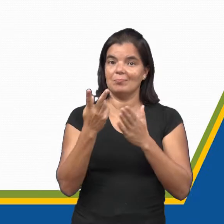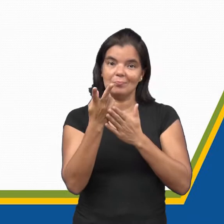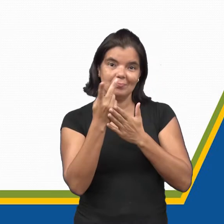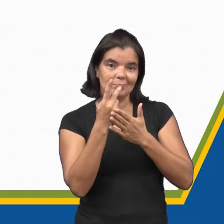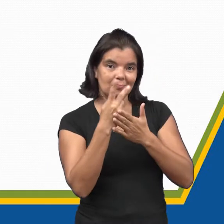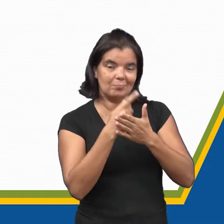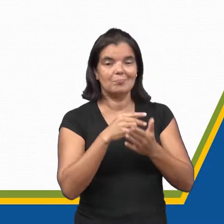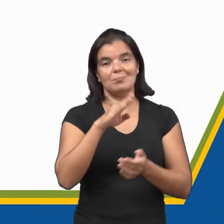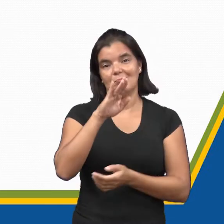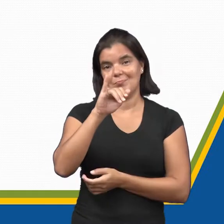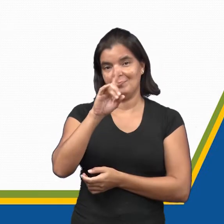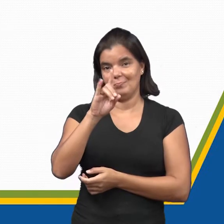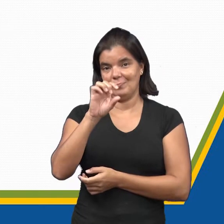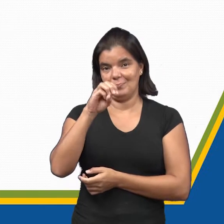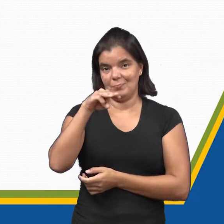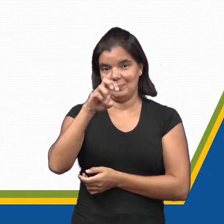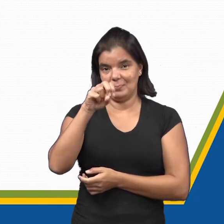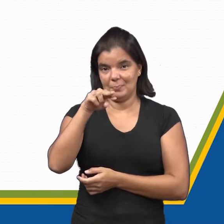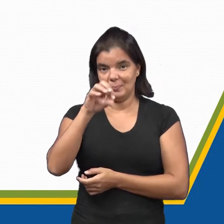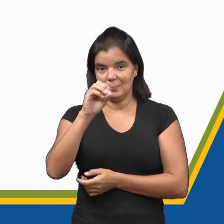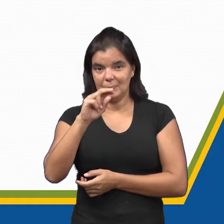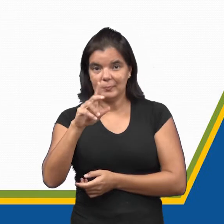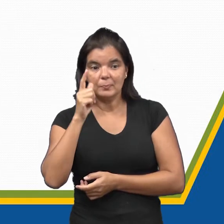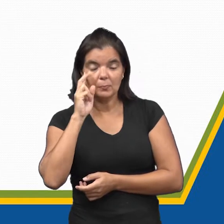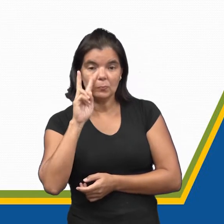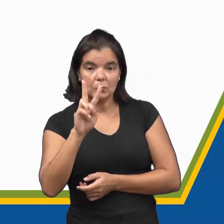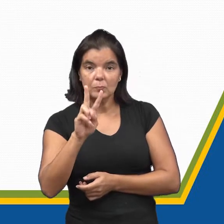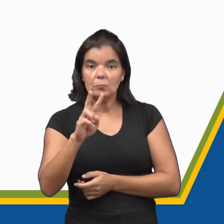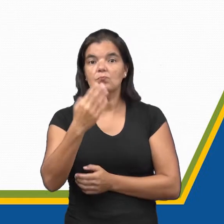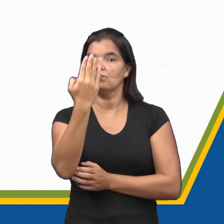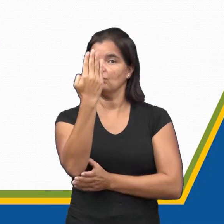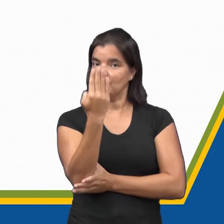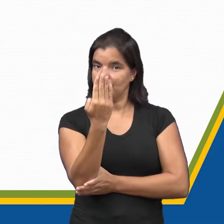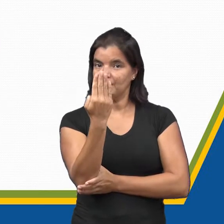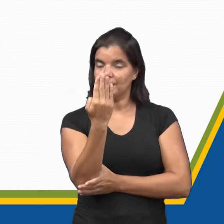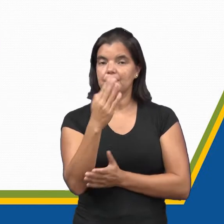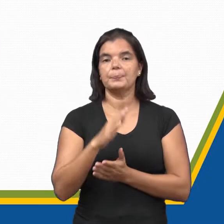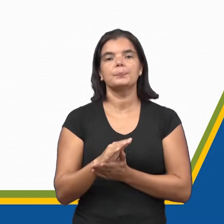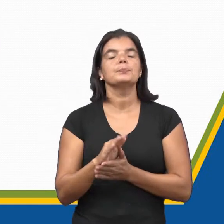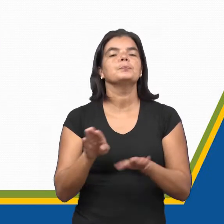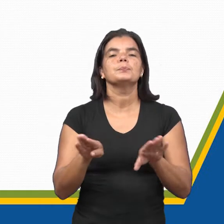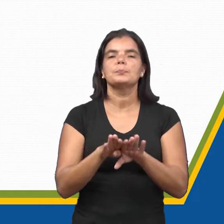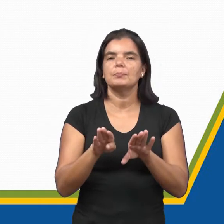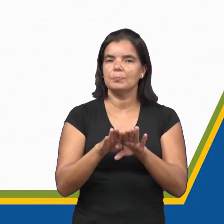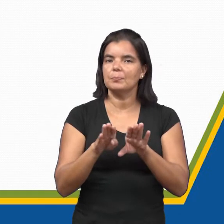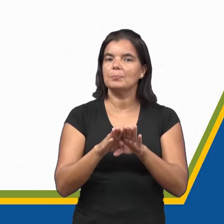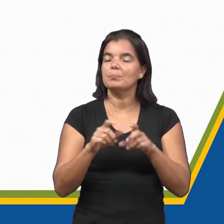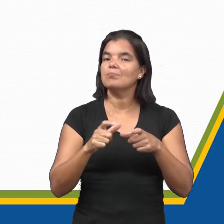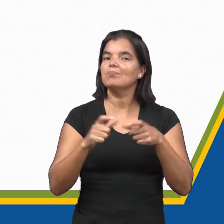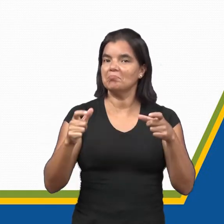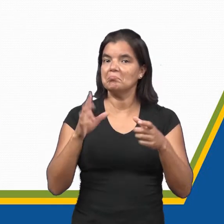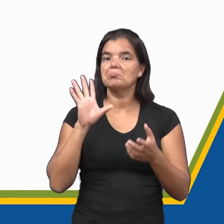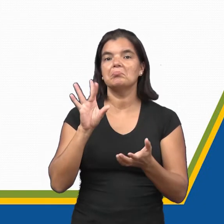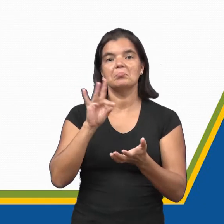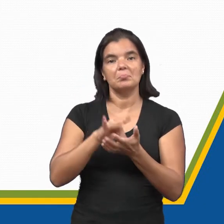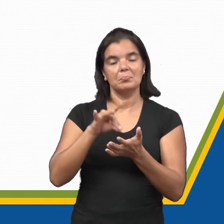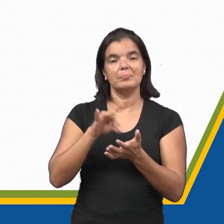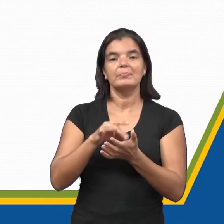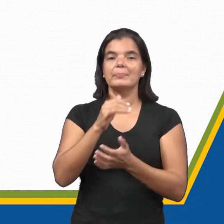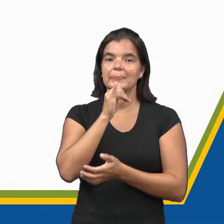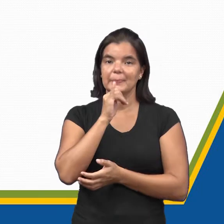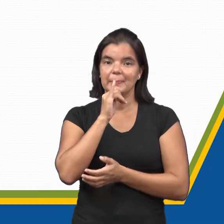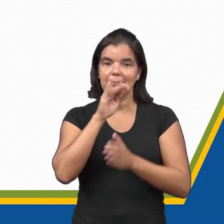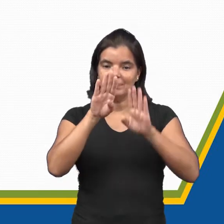arte bidimensionais, que só podem ser vistos de frente. O volume das obras é real, como é o caso